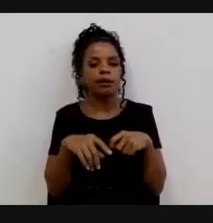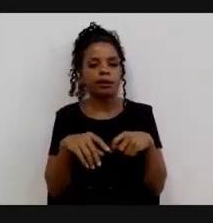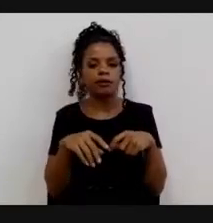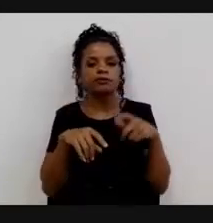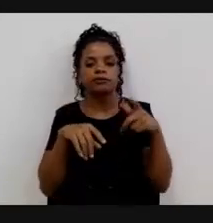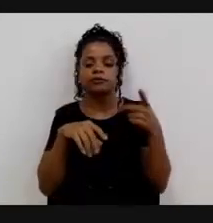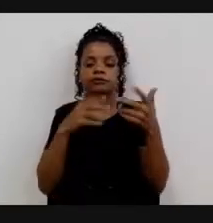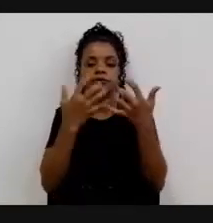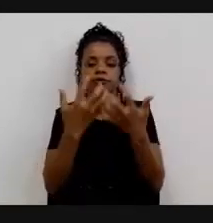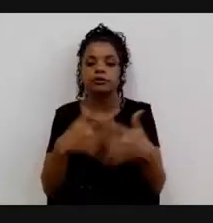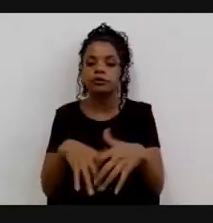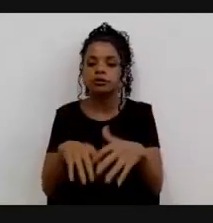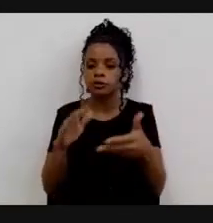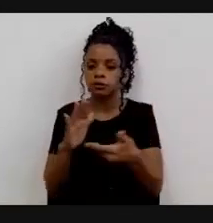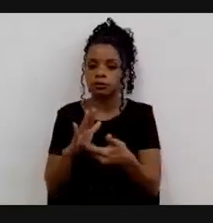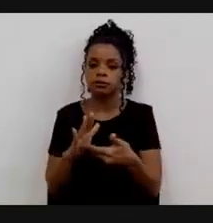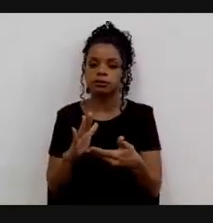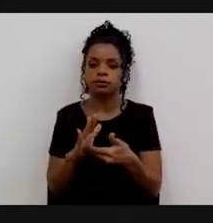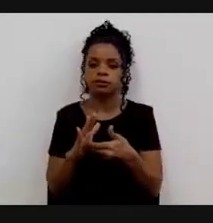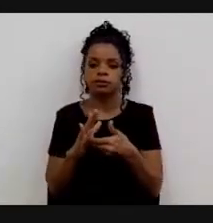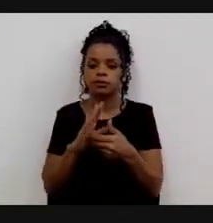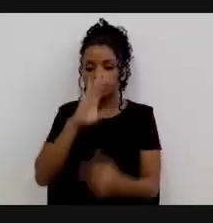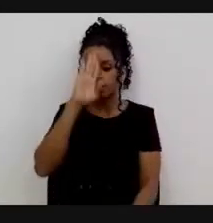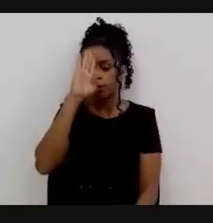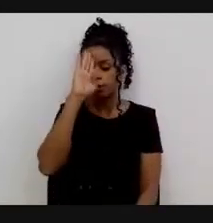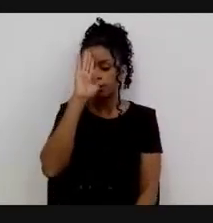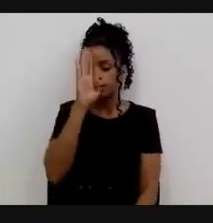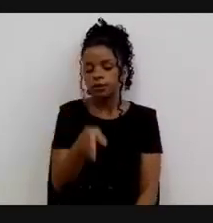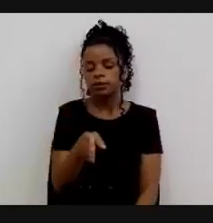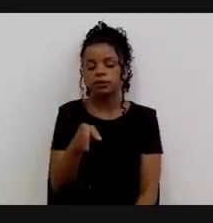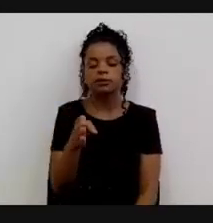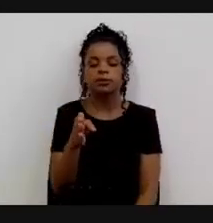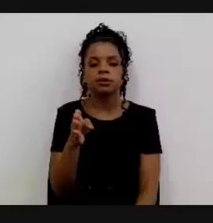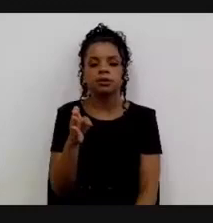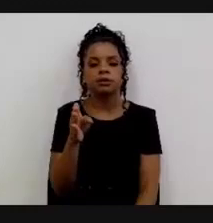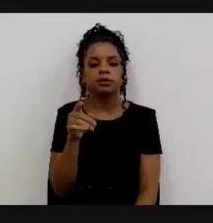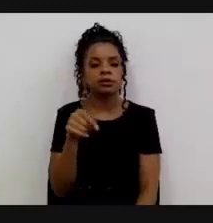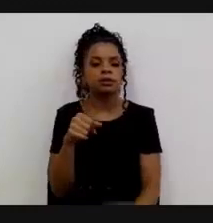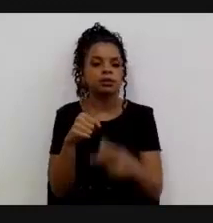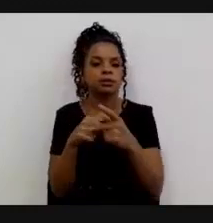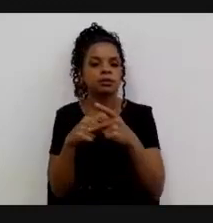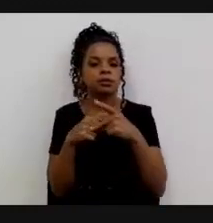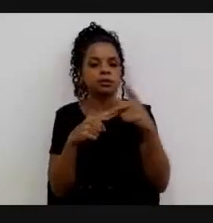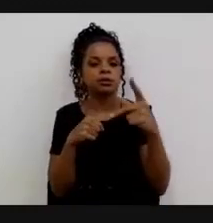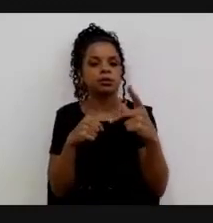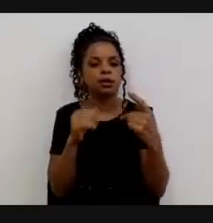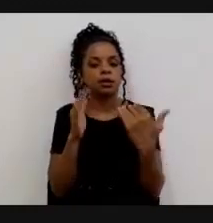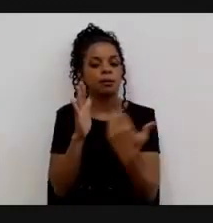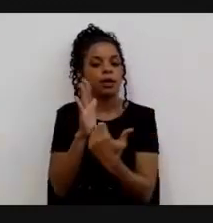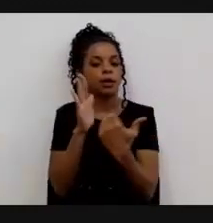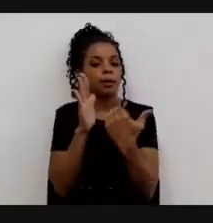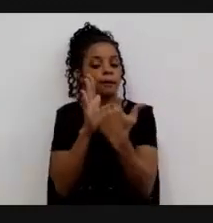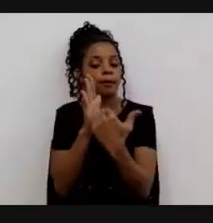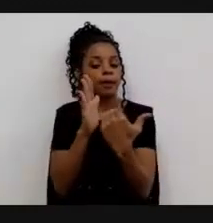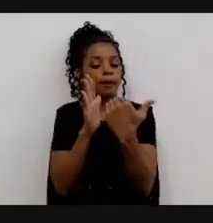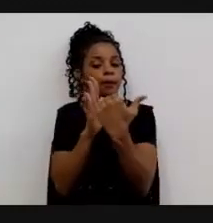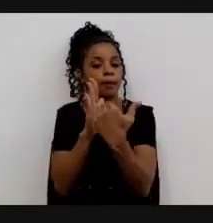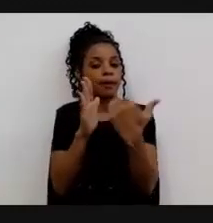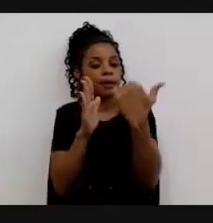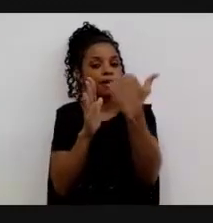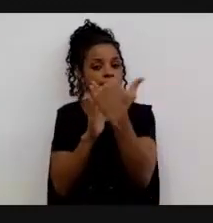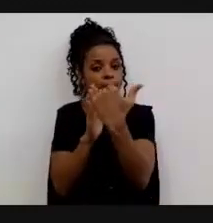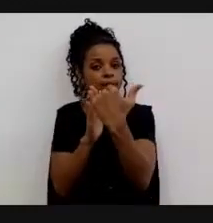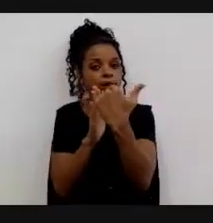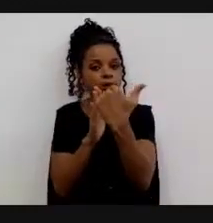casa. Principalmente quando essa pós-graduação fosse desenvolvendo para os níveis mais elevados e mais complexos de produção